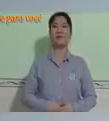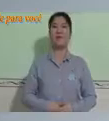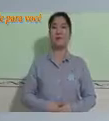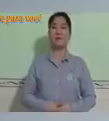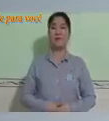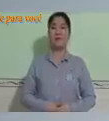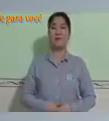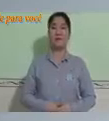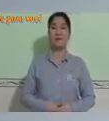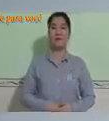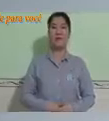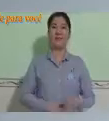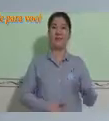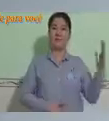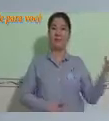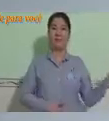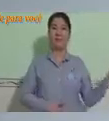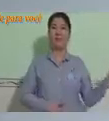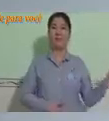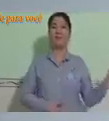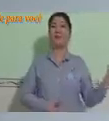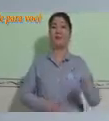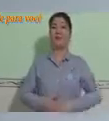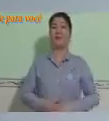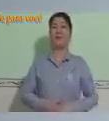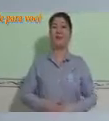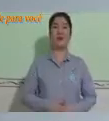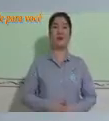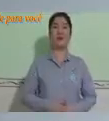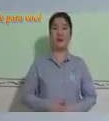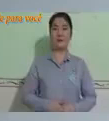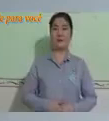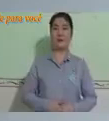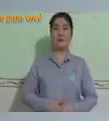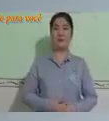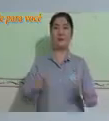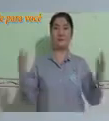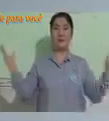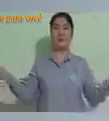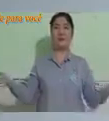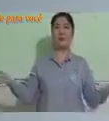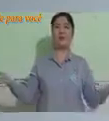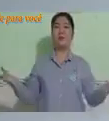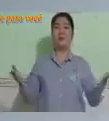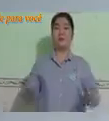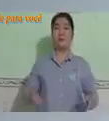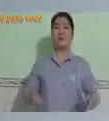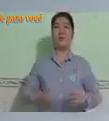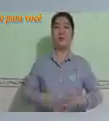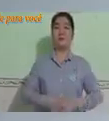interrogação SMNATO 15 a bengala é marrom, ponto de interrogação SMNATO 15